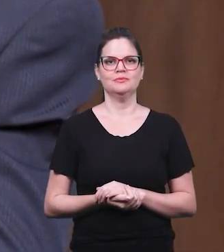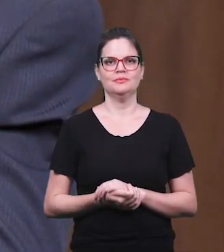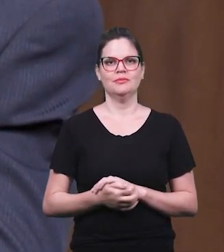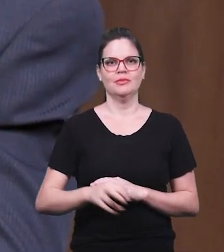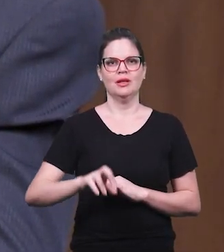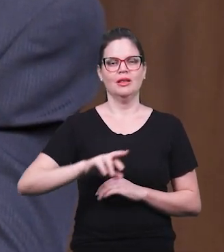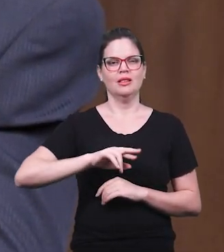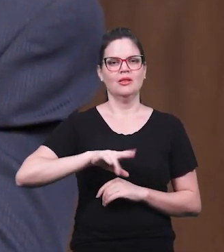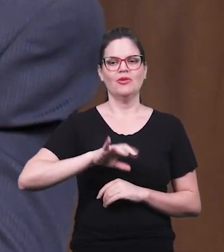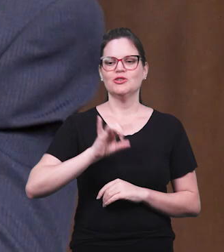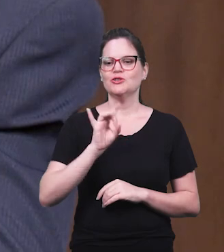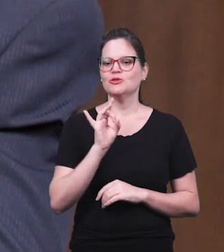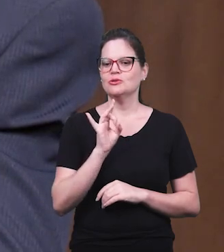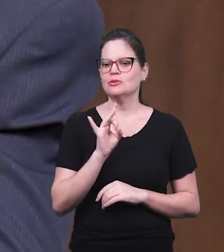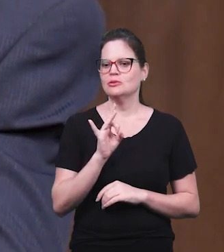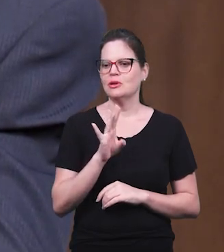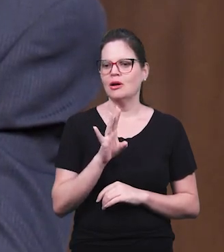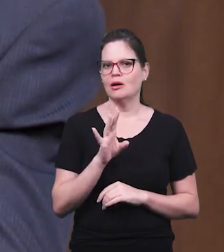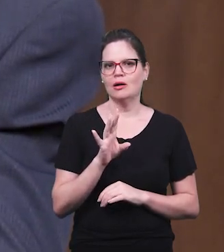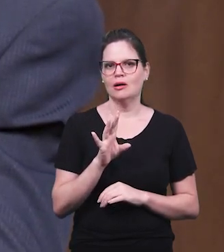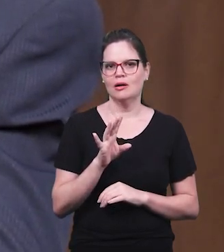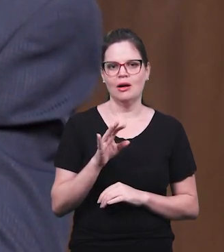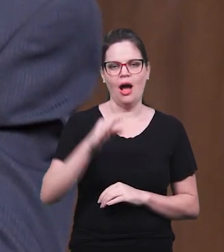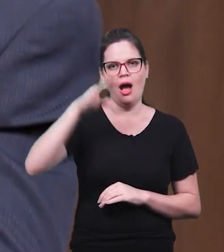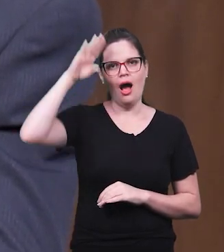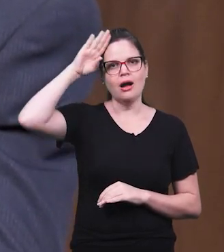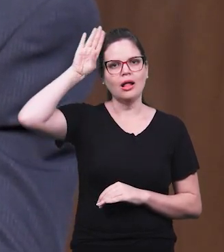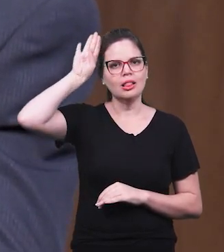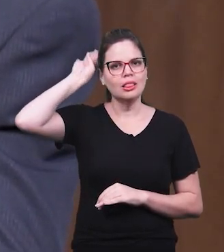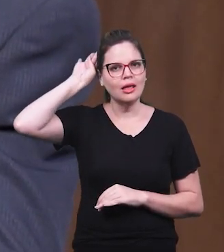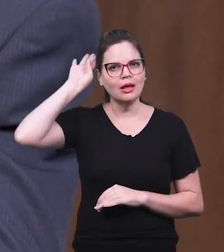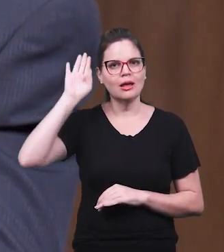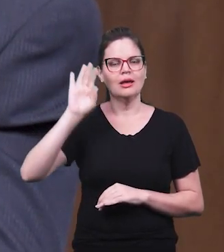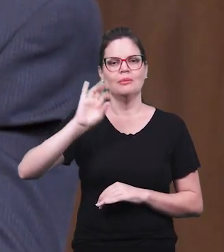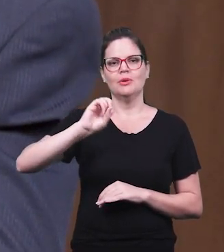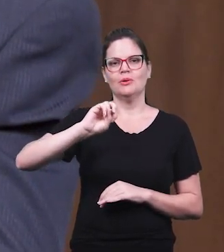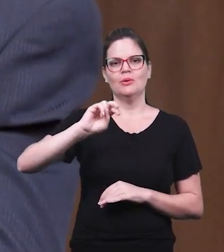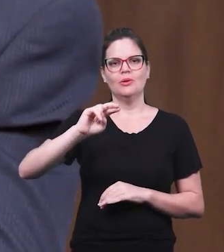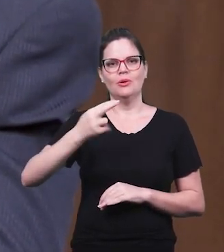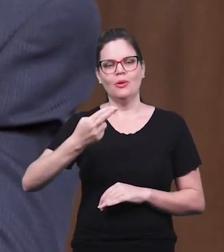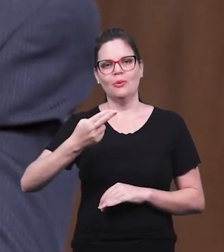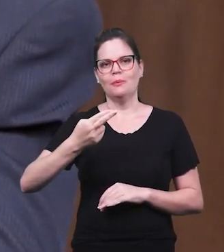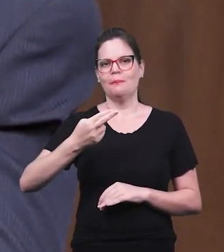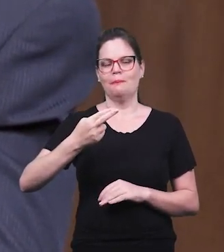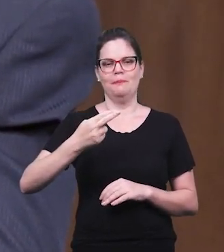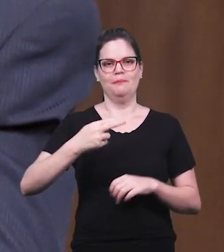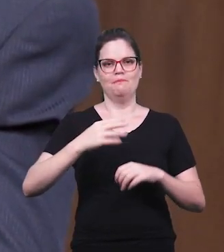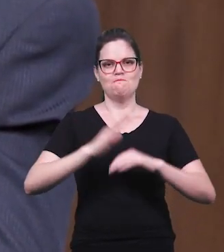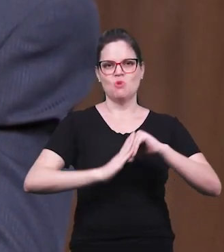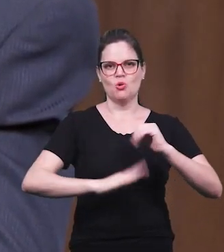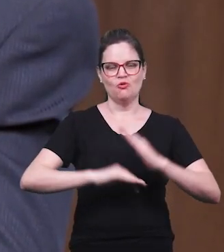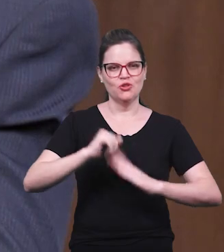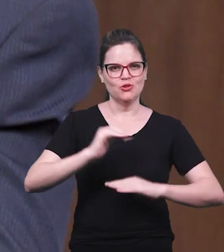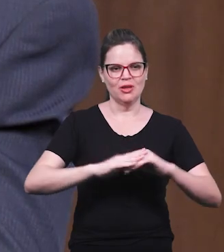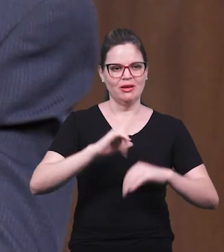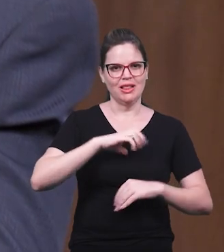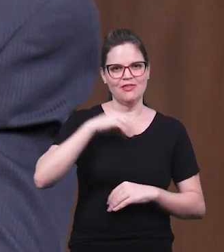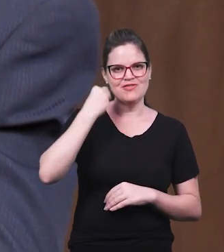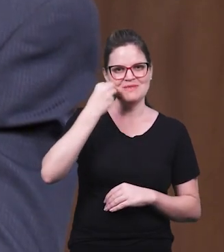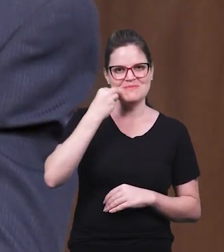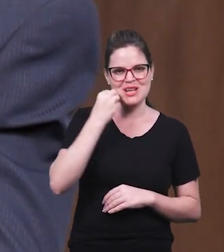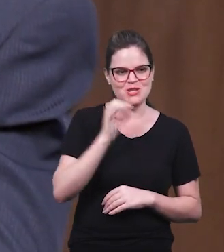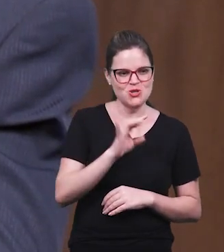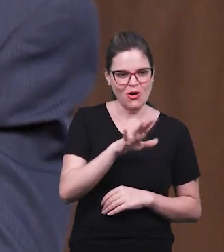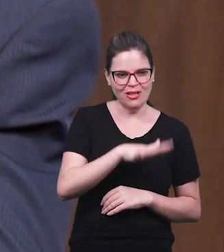no campo, digamos, acadêmico, profissional, que o senhor concedeu grandes experiências para a sua vida, né? Mas também